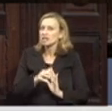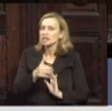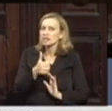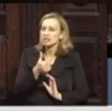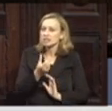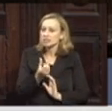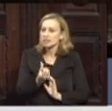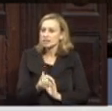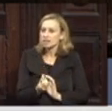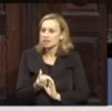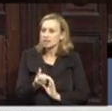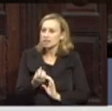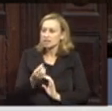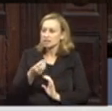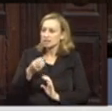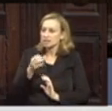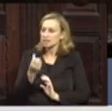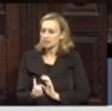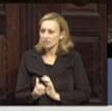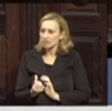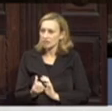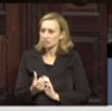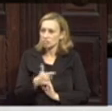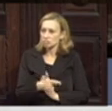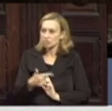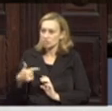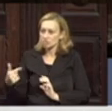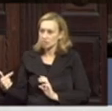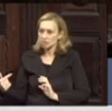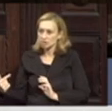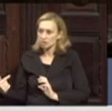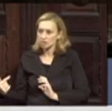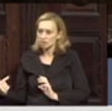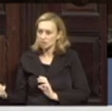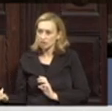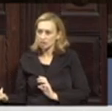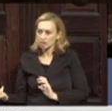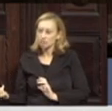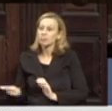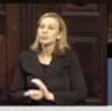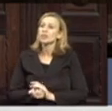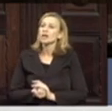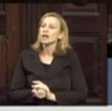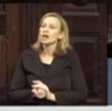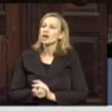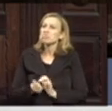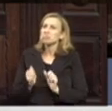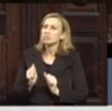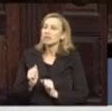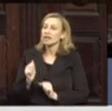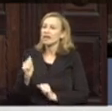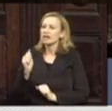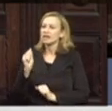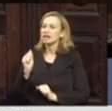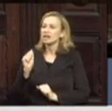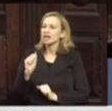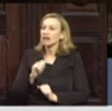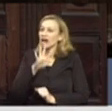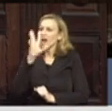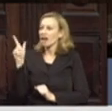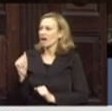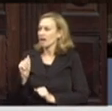pública, eu queria, uma vez mais, renovar o meu compromisso com a Polícia Civil. E quero lembrar aqui que,